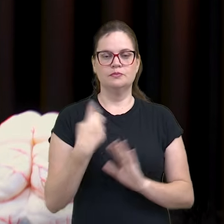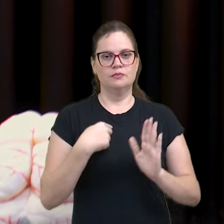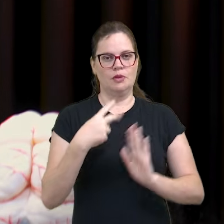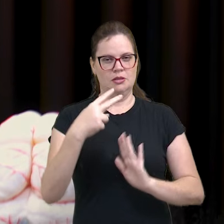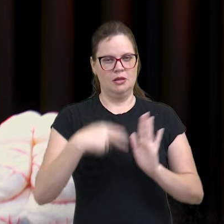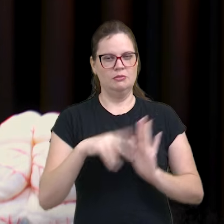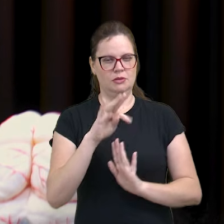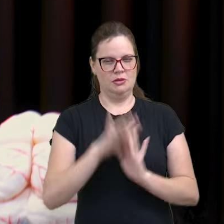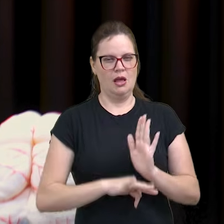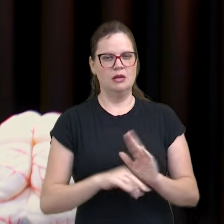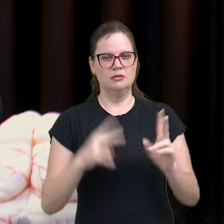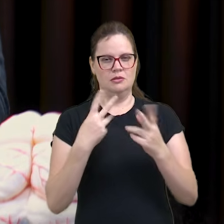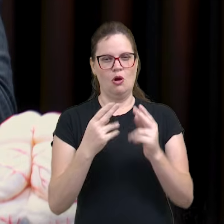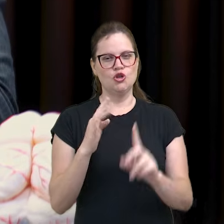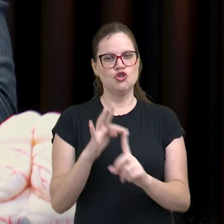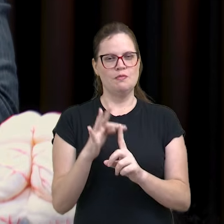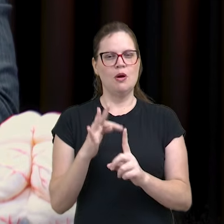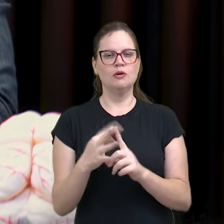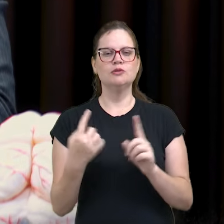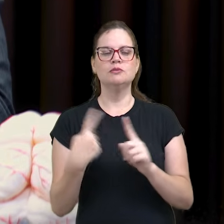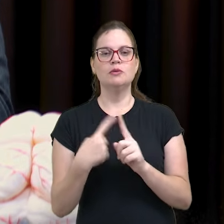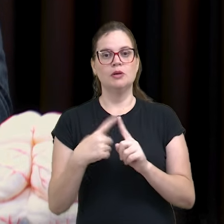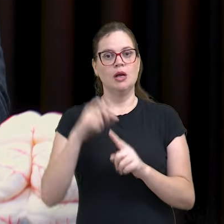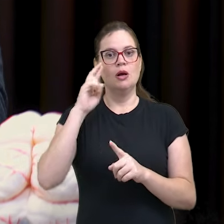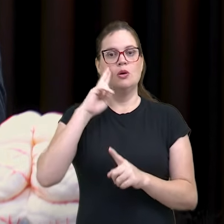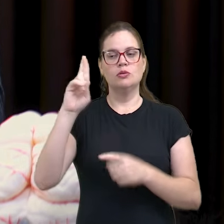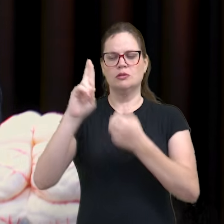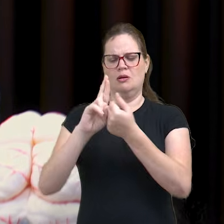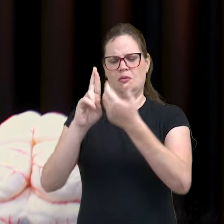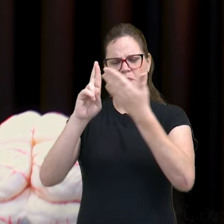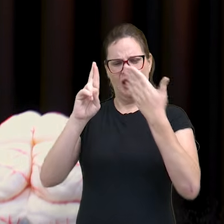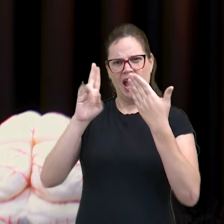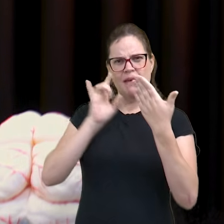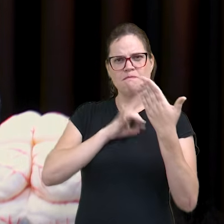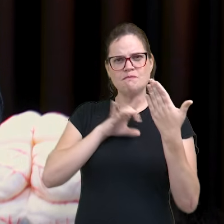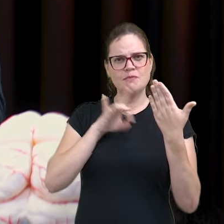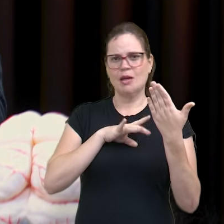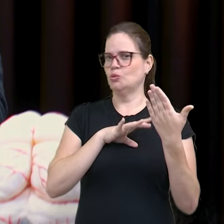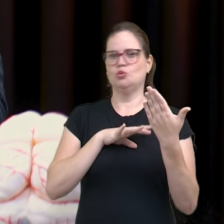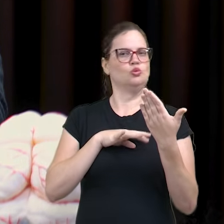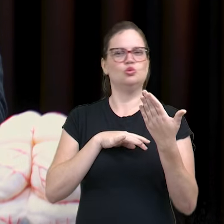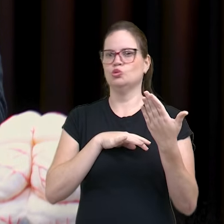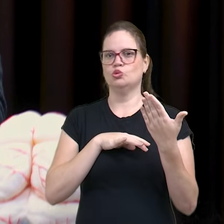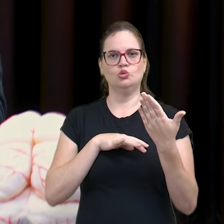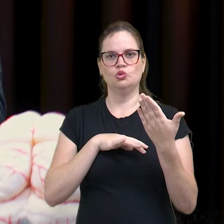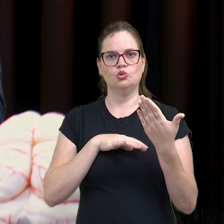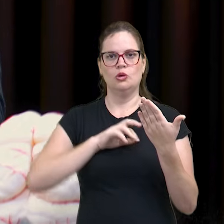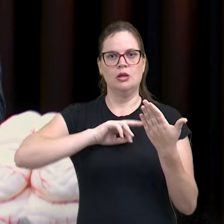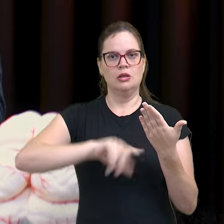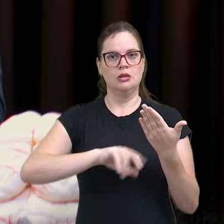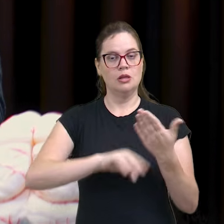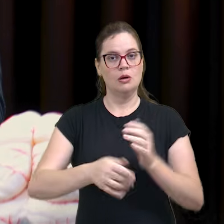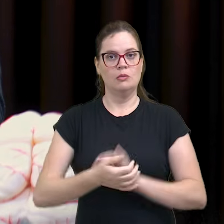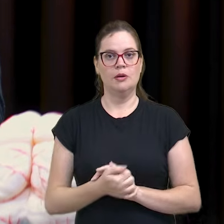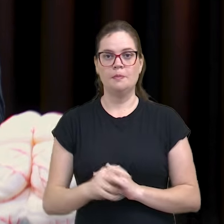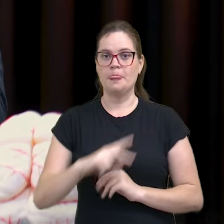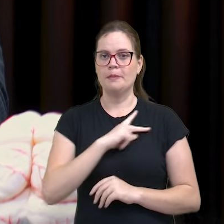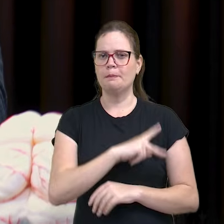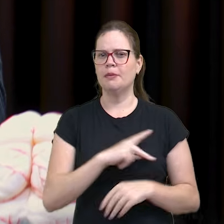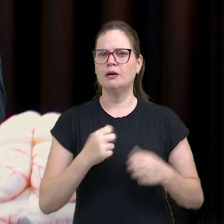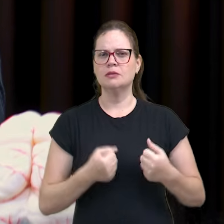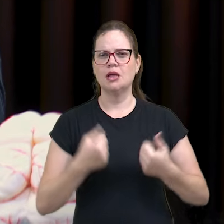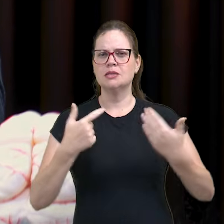de Apocalipse. Então, quando nós lemos o texto base que foi escolhido, né, que o Senhor não nos deu um espírito de